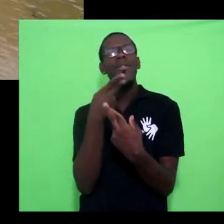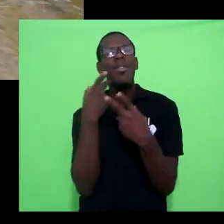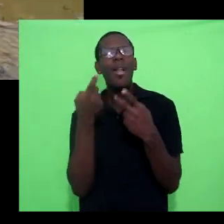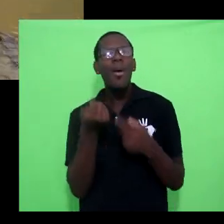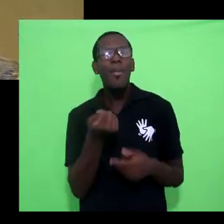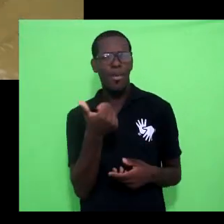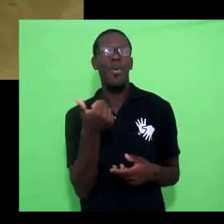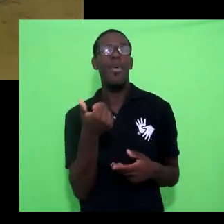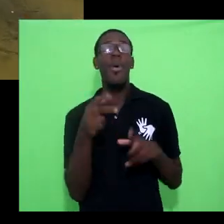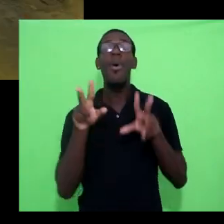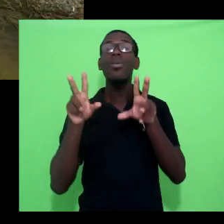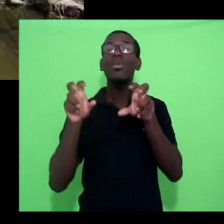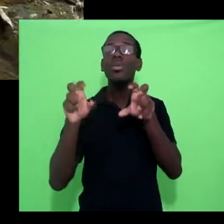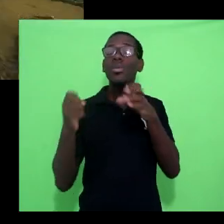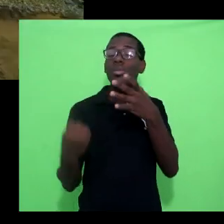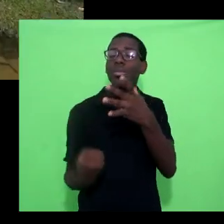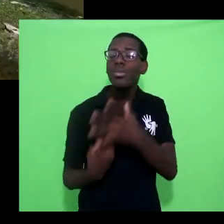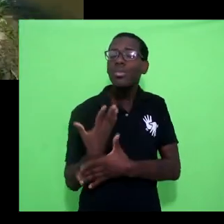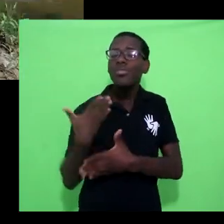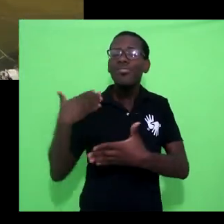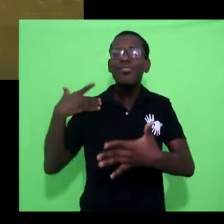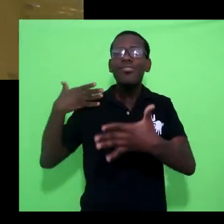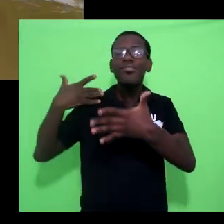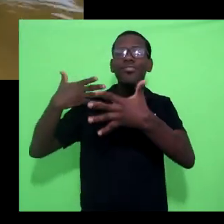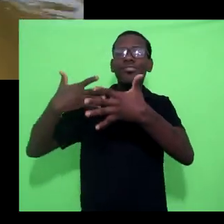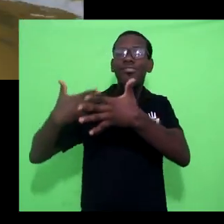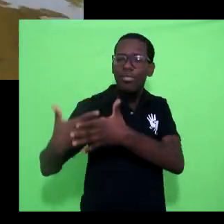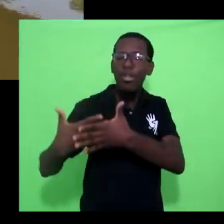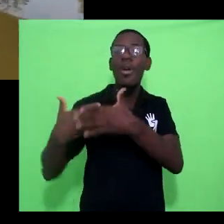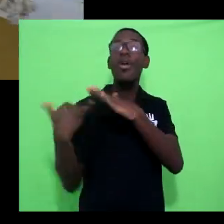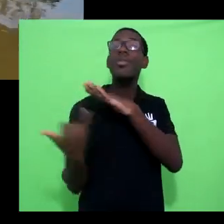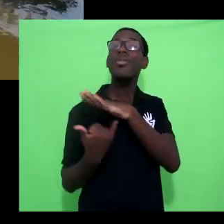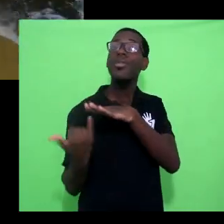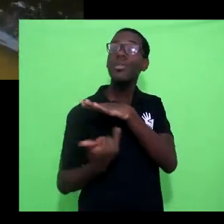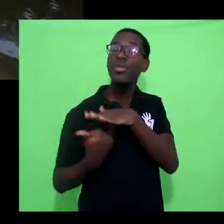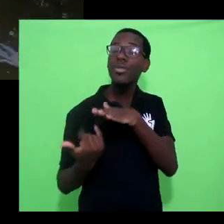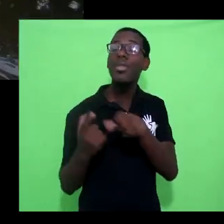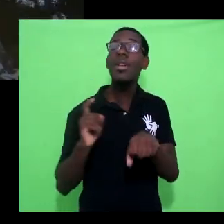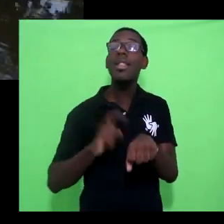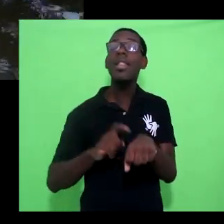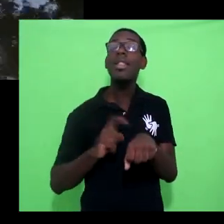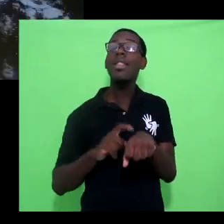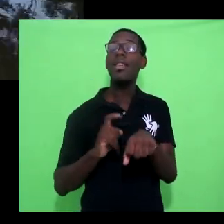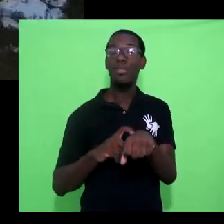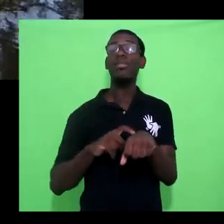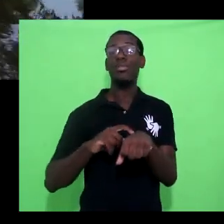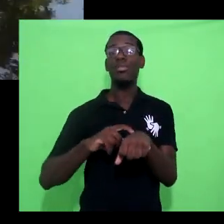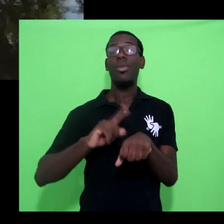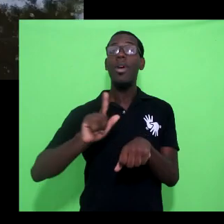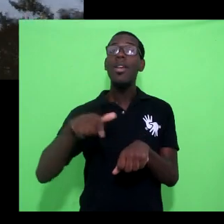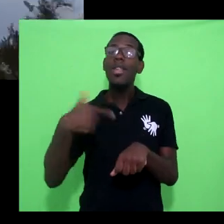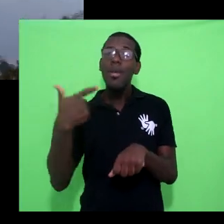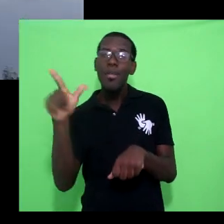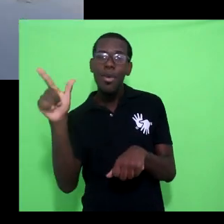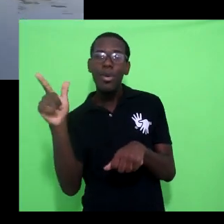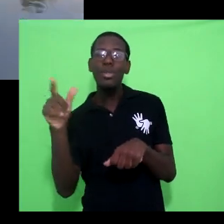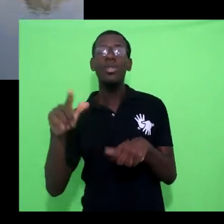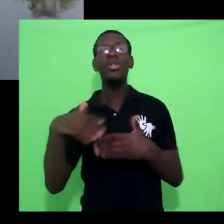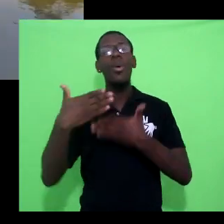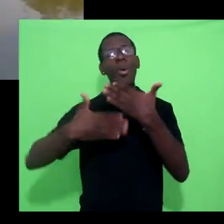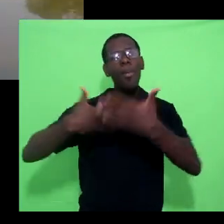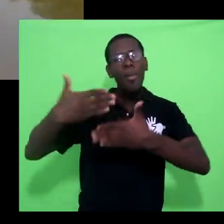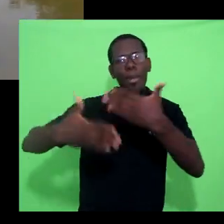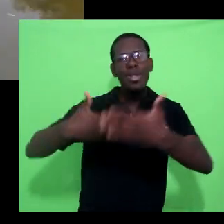sobre as origens do Instituto, o tempo onde ele participou lá na fundação e depois outros processos que ele